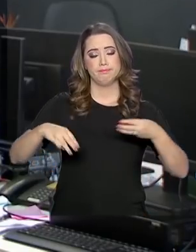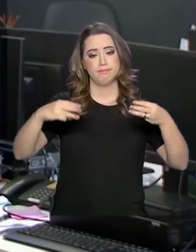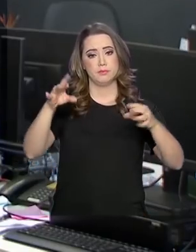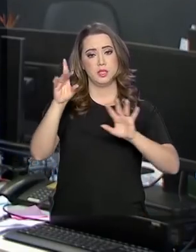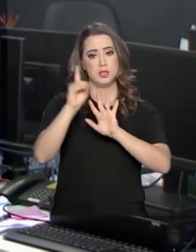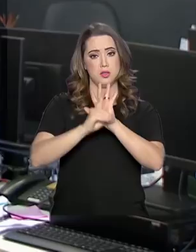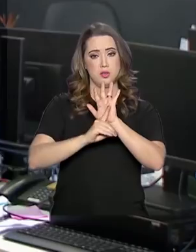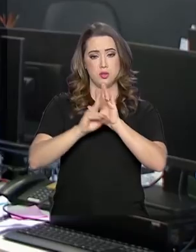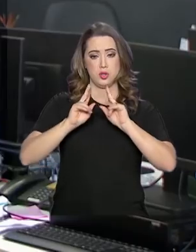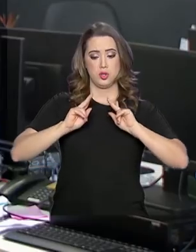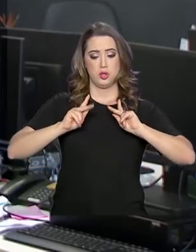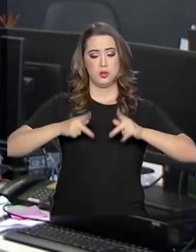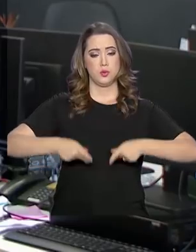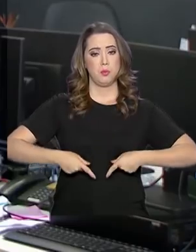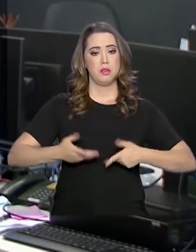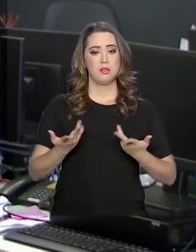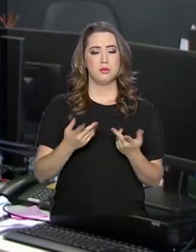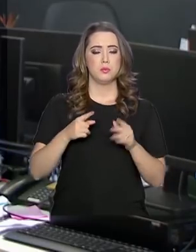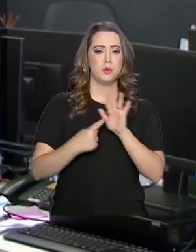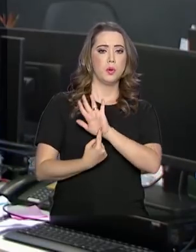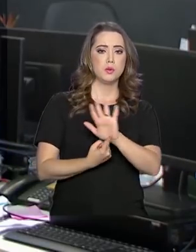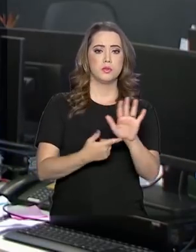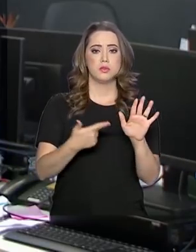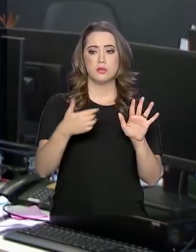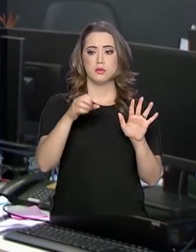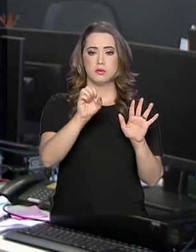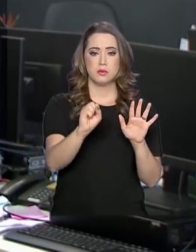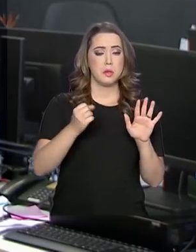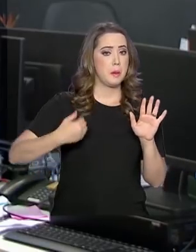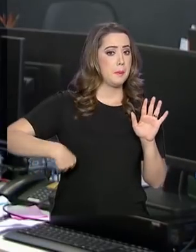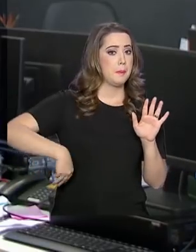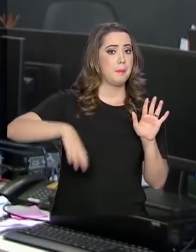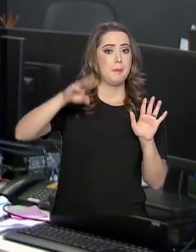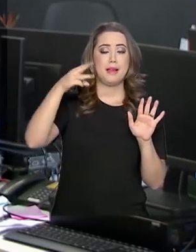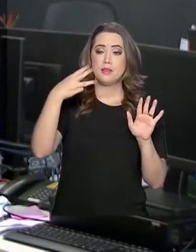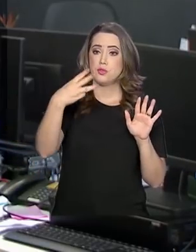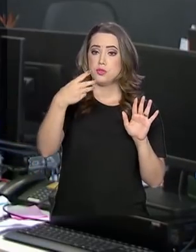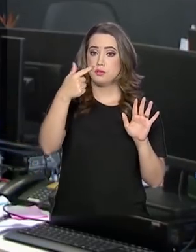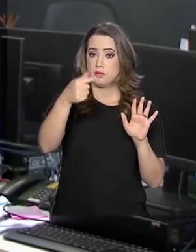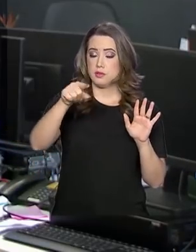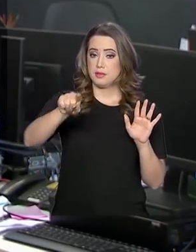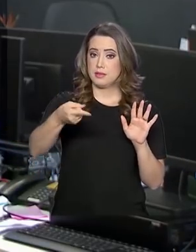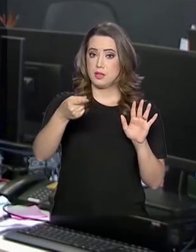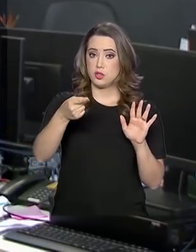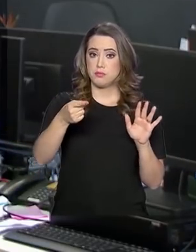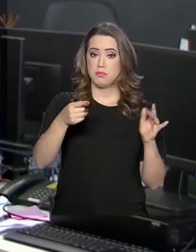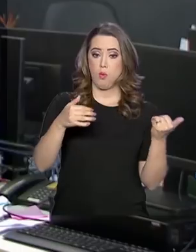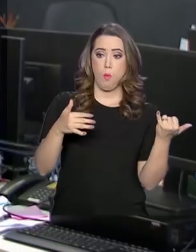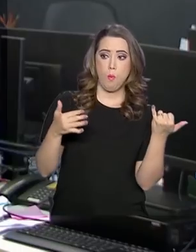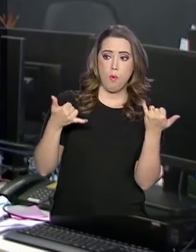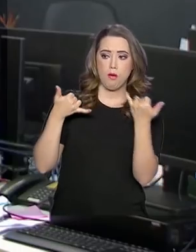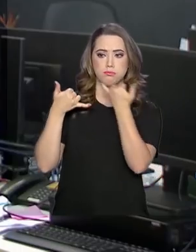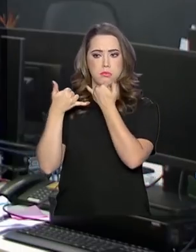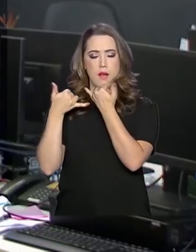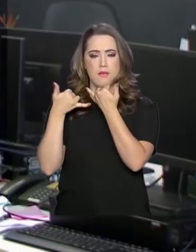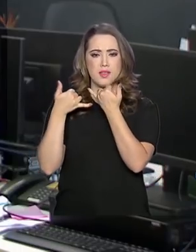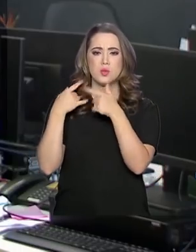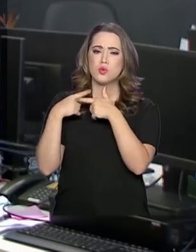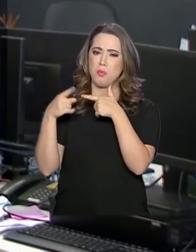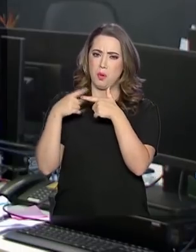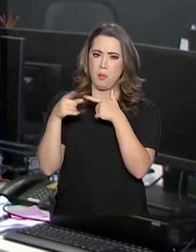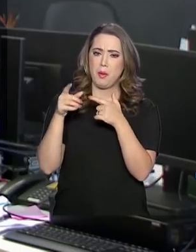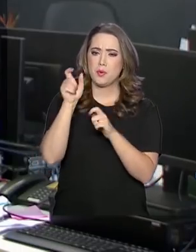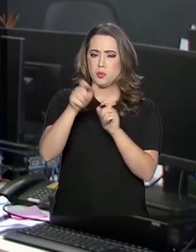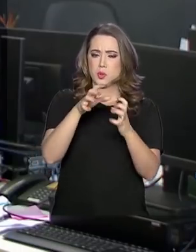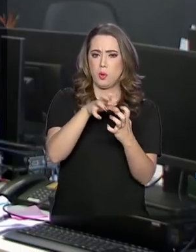Direitos Humanos, mostra que em 2018 foram recebidas mais de 37.400 notificações contra idosos. Mais da